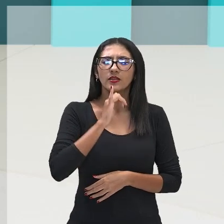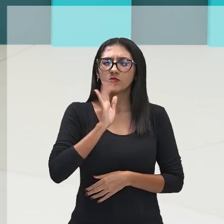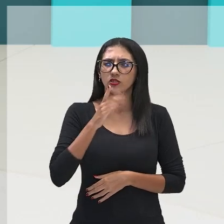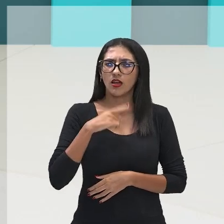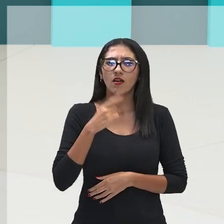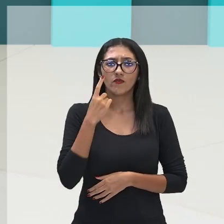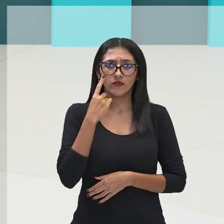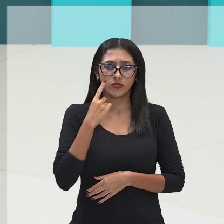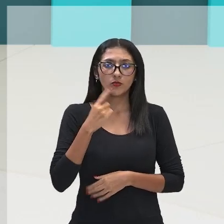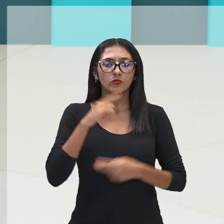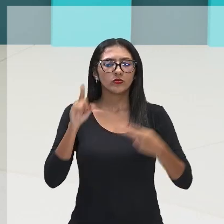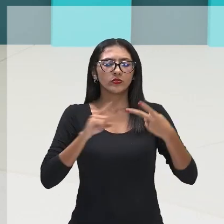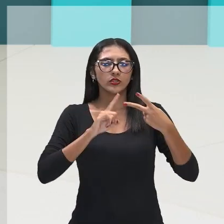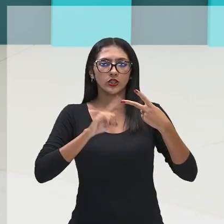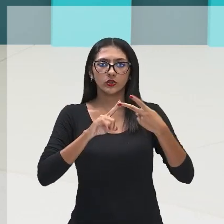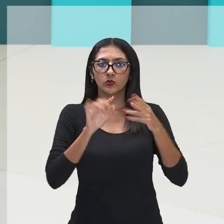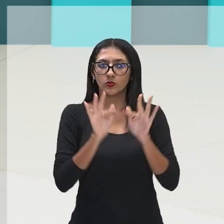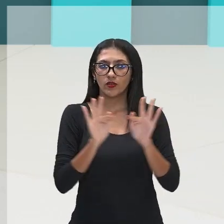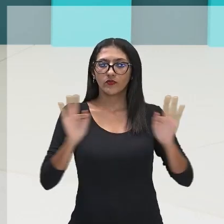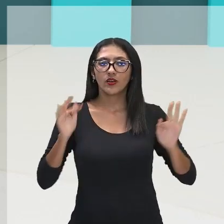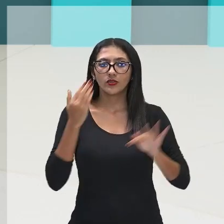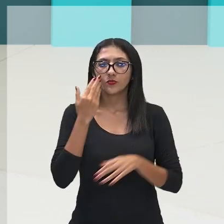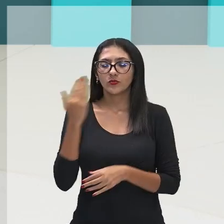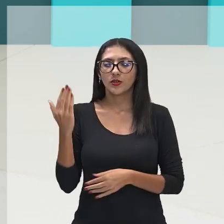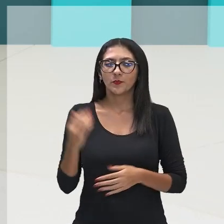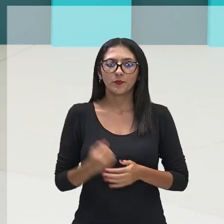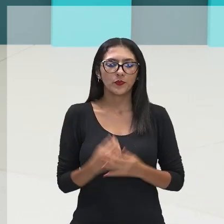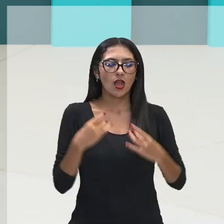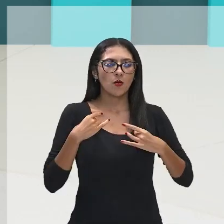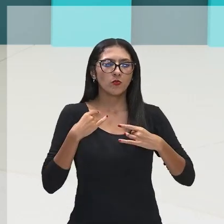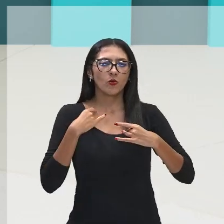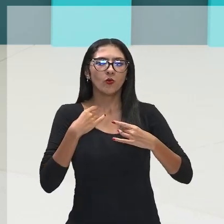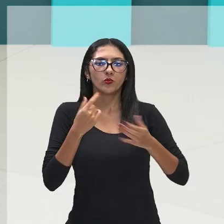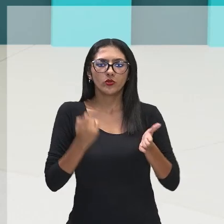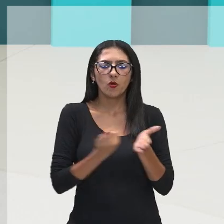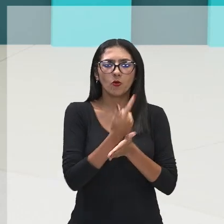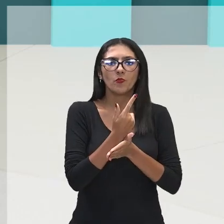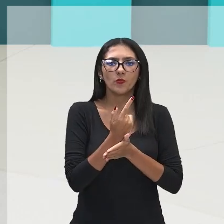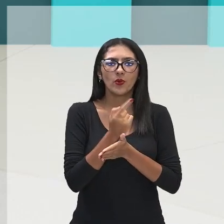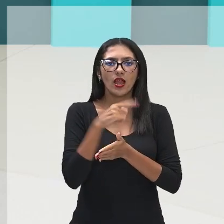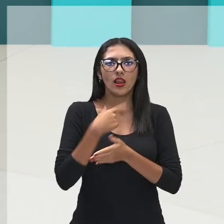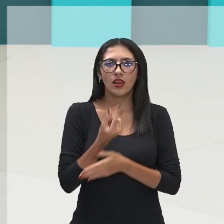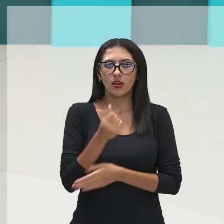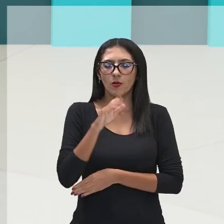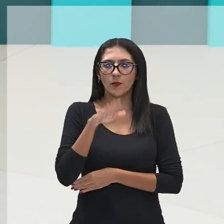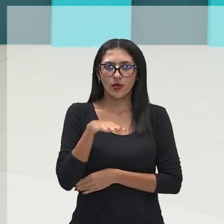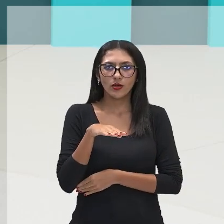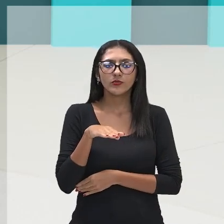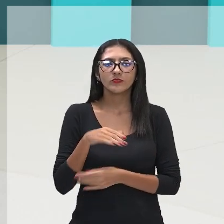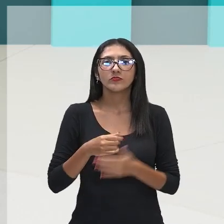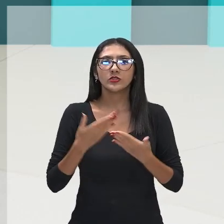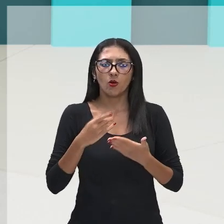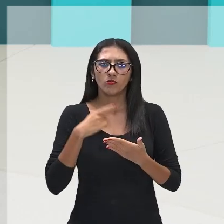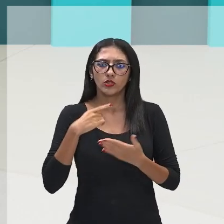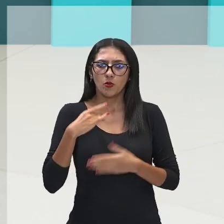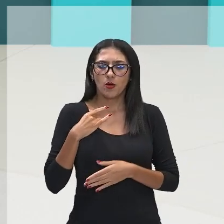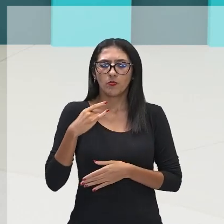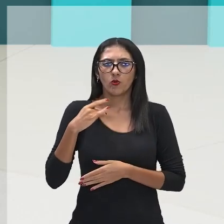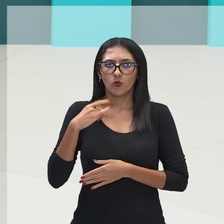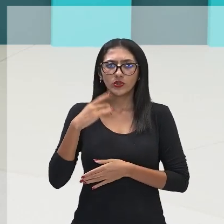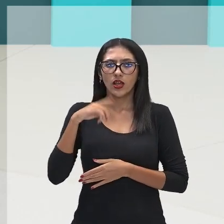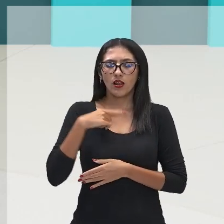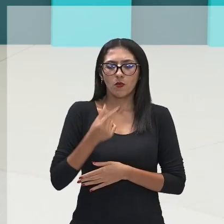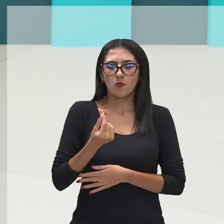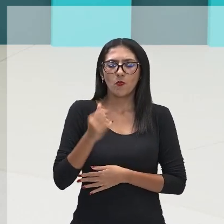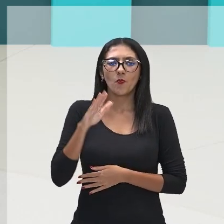Olha o segundo exemplo que você vai ver agora. A blusa que comprei estava barata. Então, existe uma blusa que estava barata, mas não